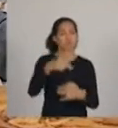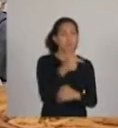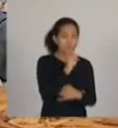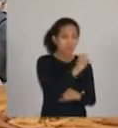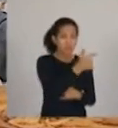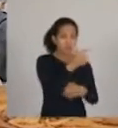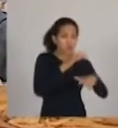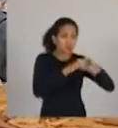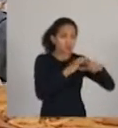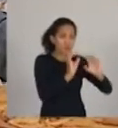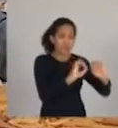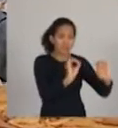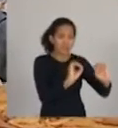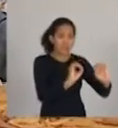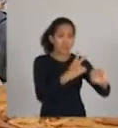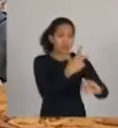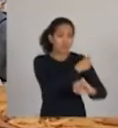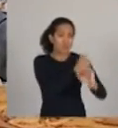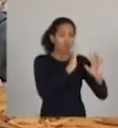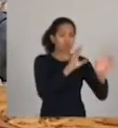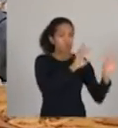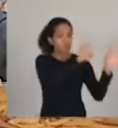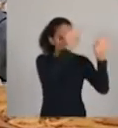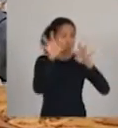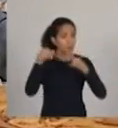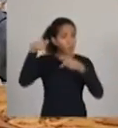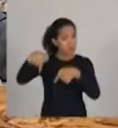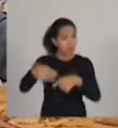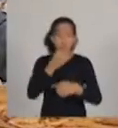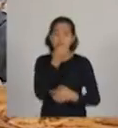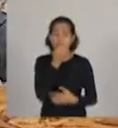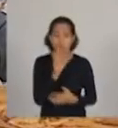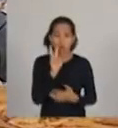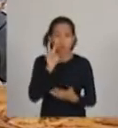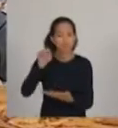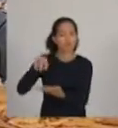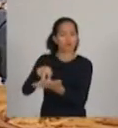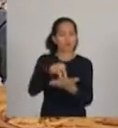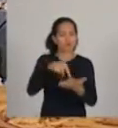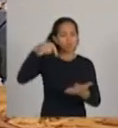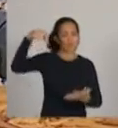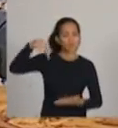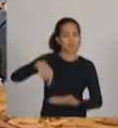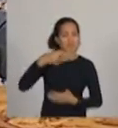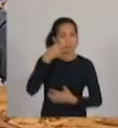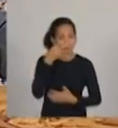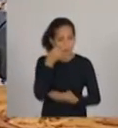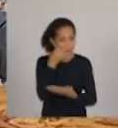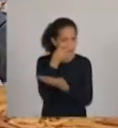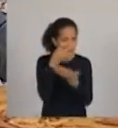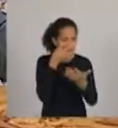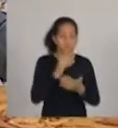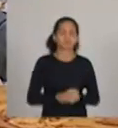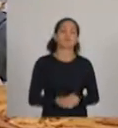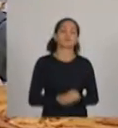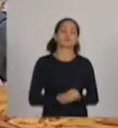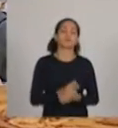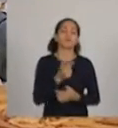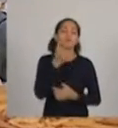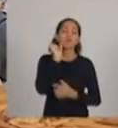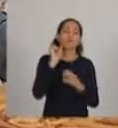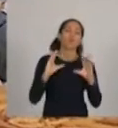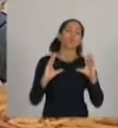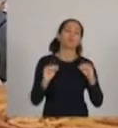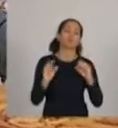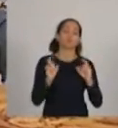está vacinado, vem para o plenário. É muito bom a presença de vocês aqui. Ontem à noite tivemos